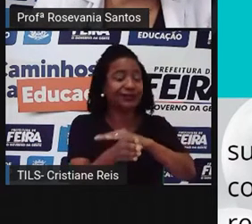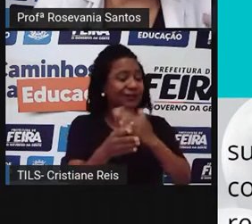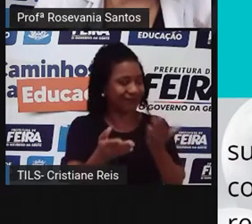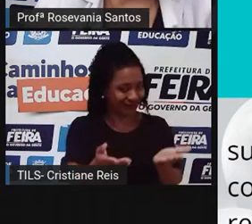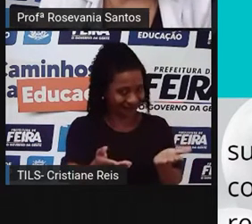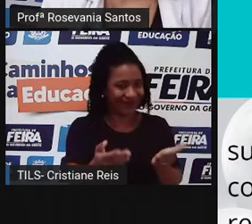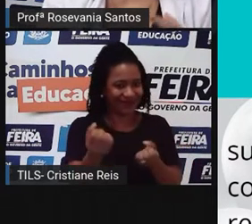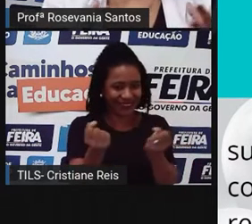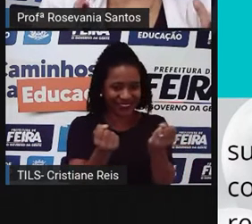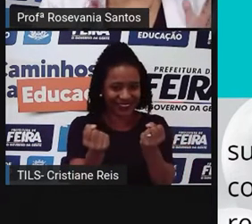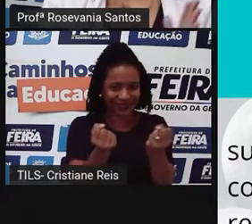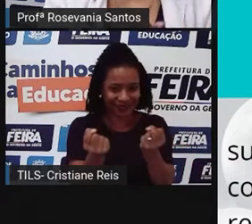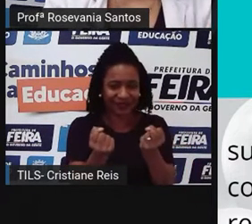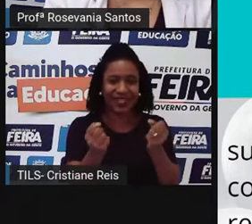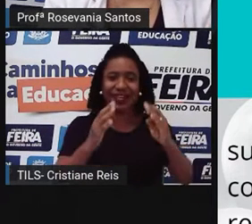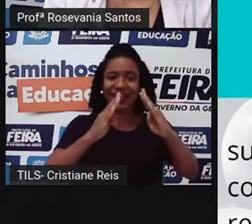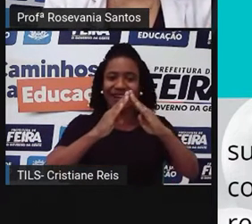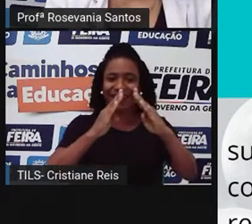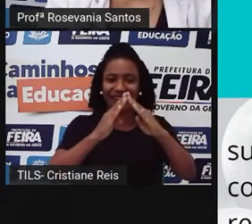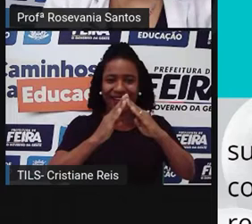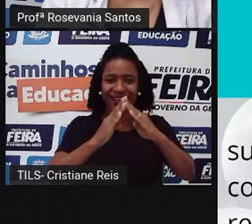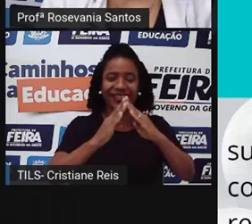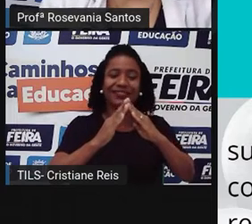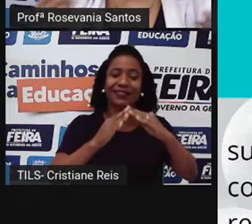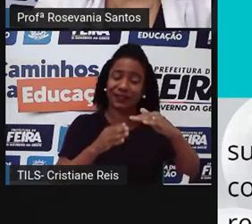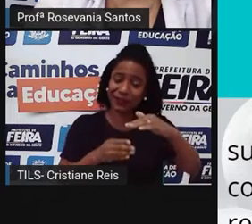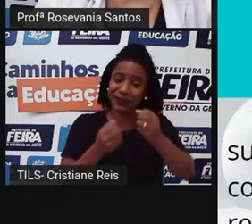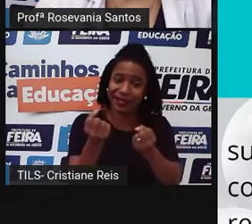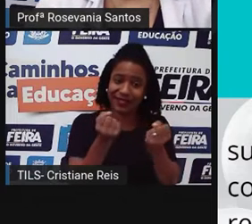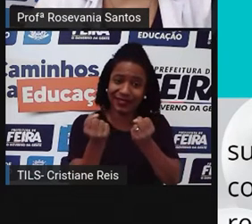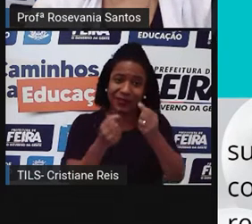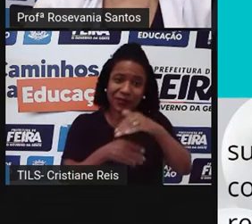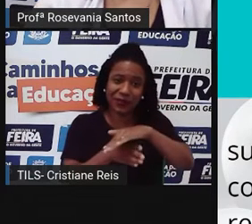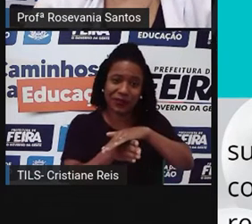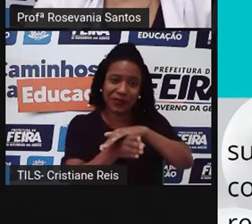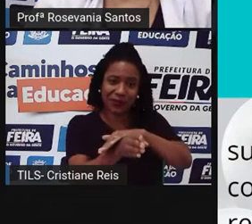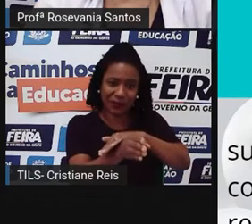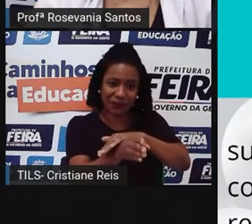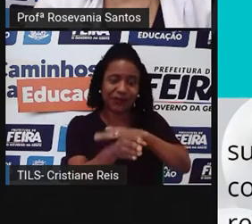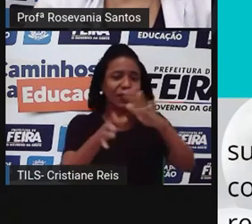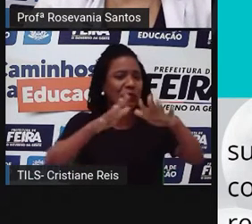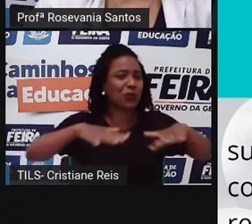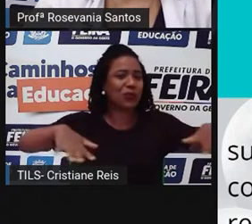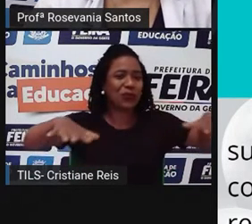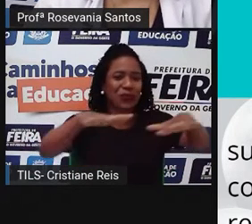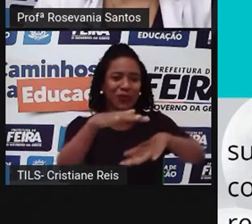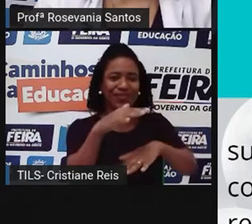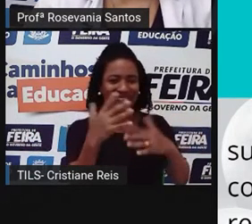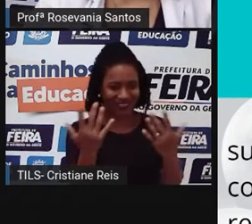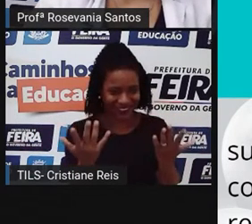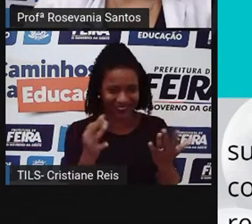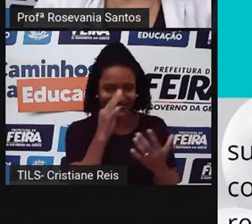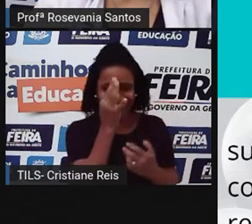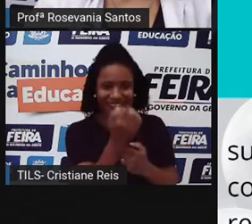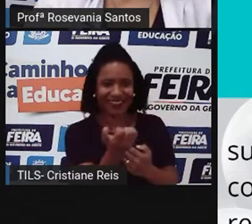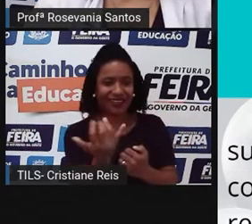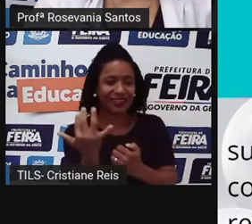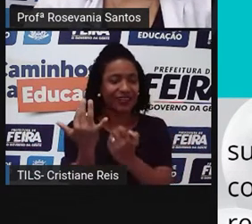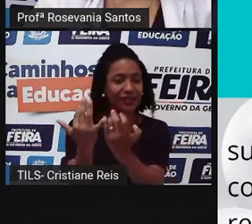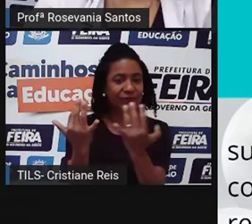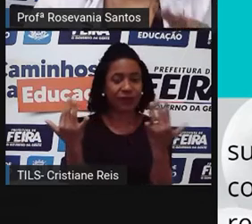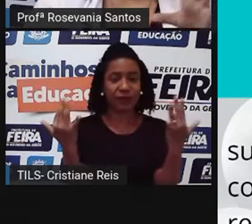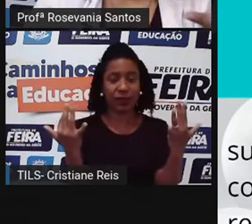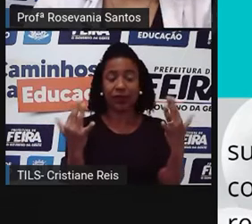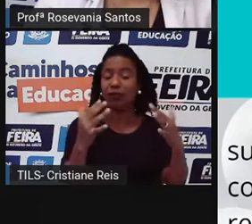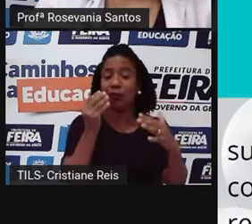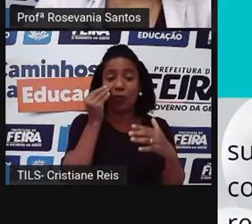das casas, desculpa, tem um espacinho, né, chamado da garagem, e o quintal ali que a gente tem. Então, esses são, né, a